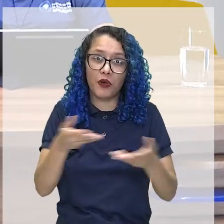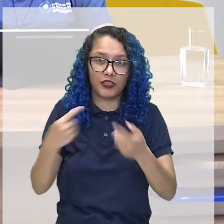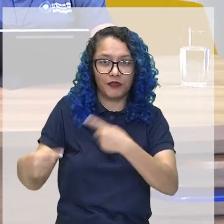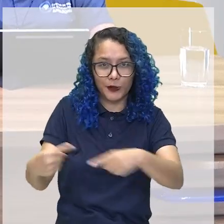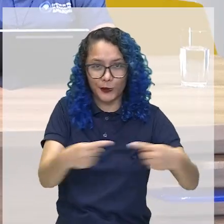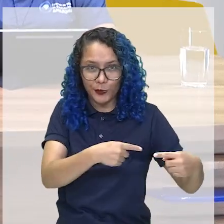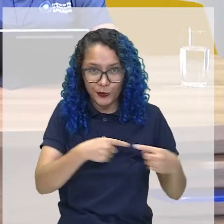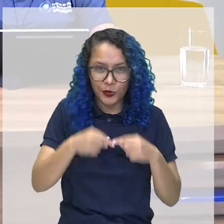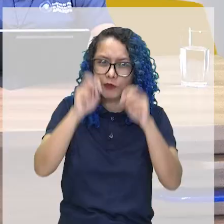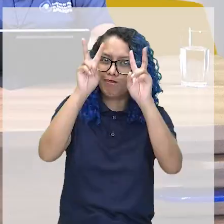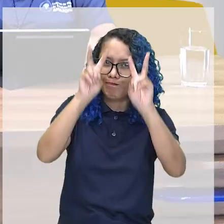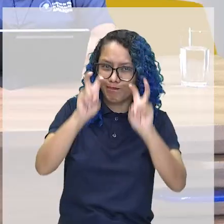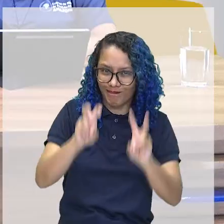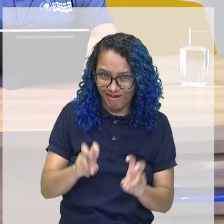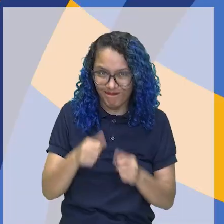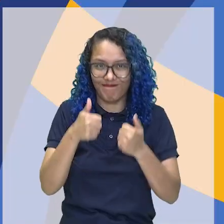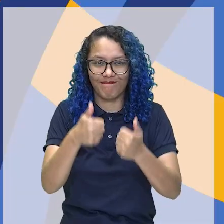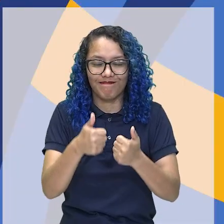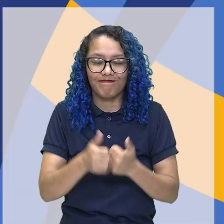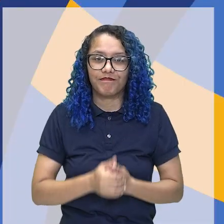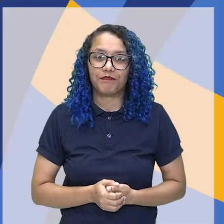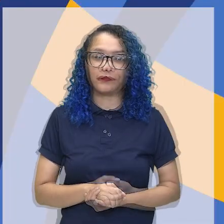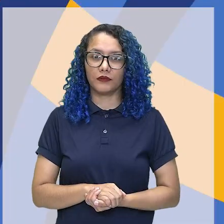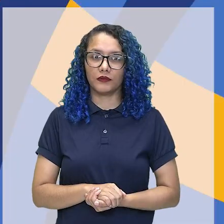pouco desses temas aqui.